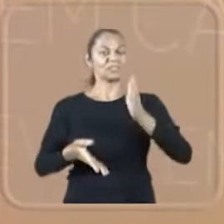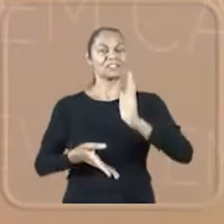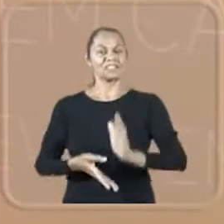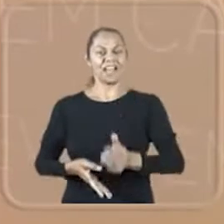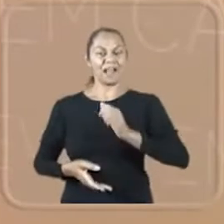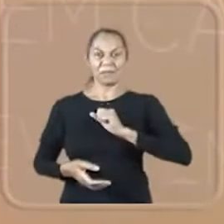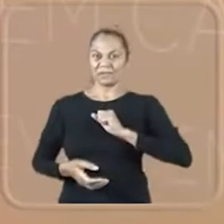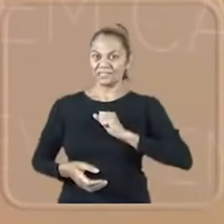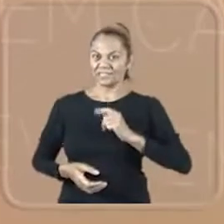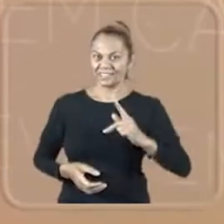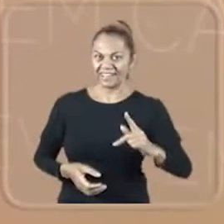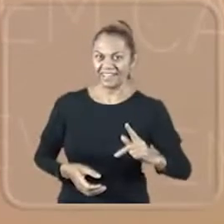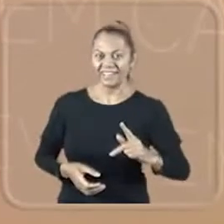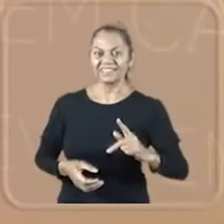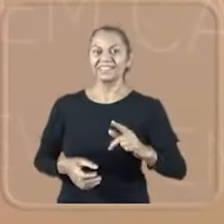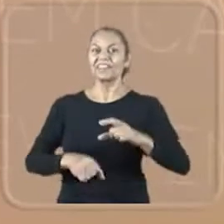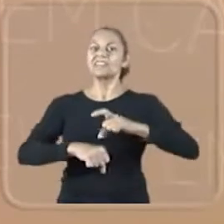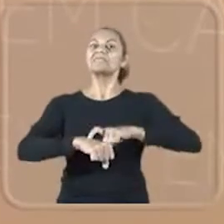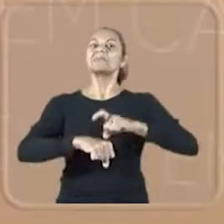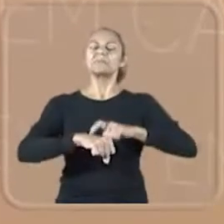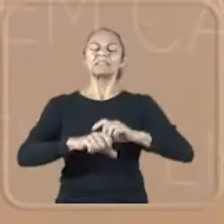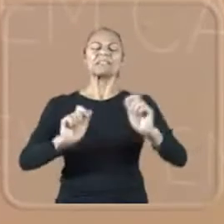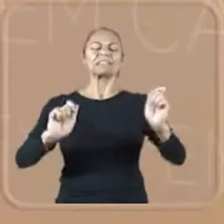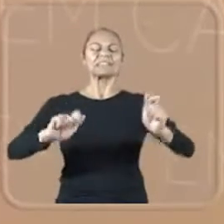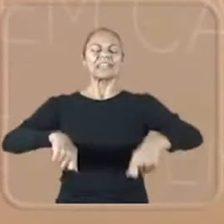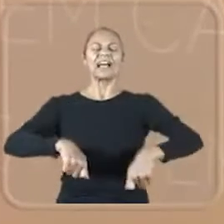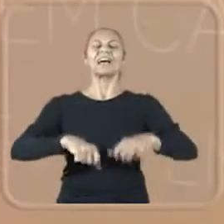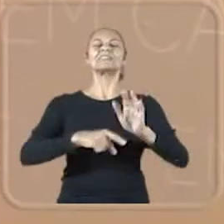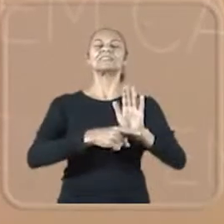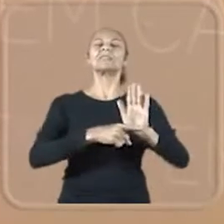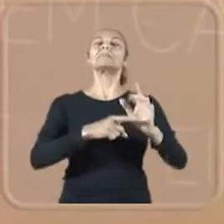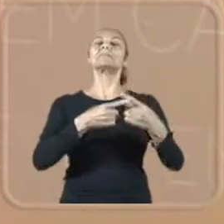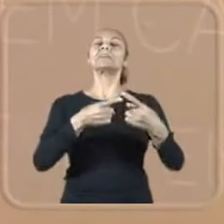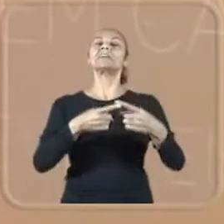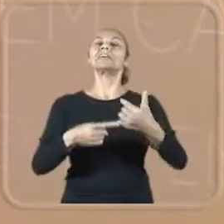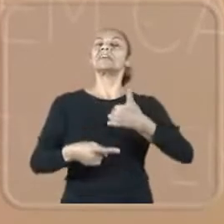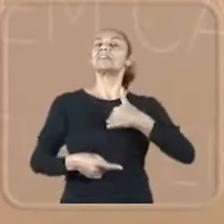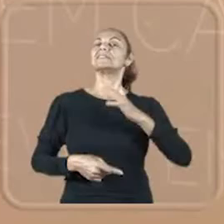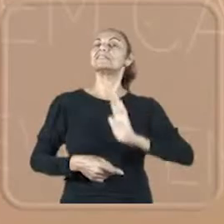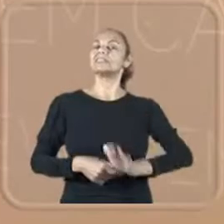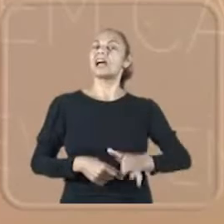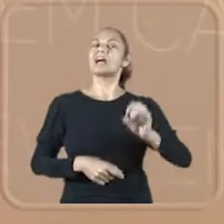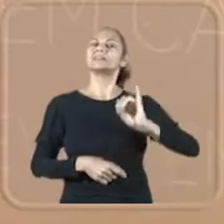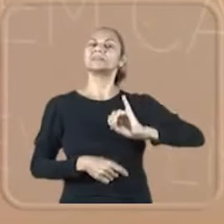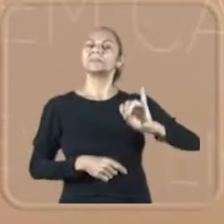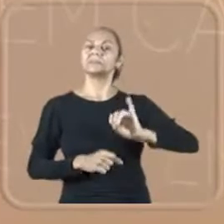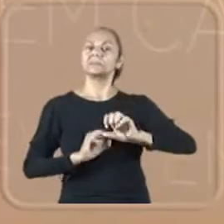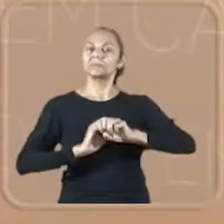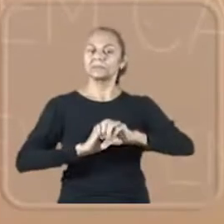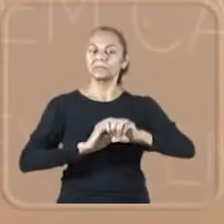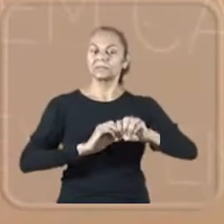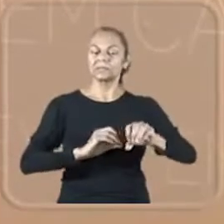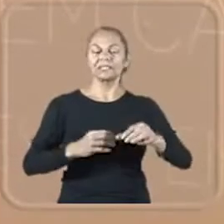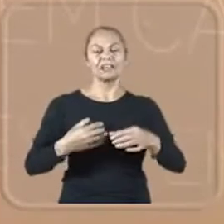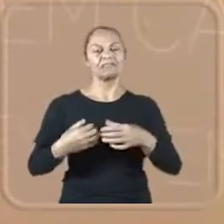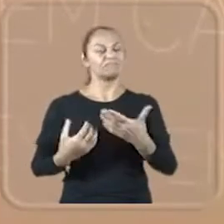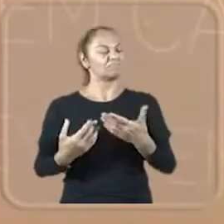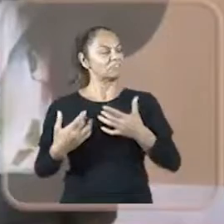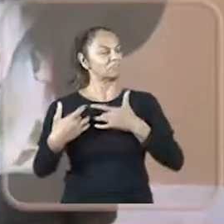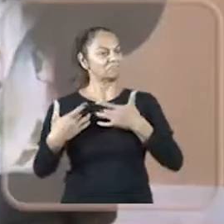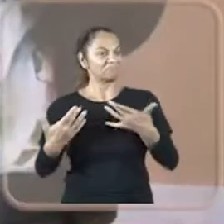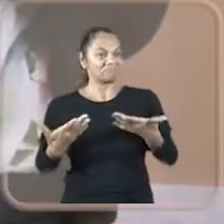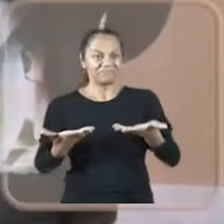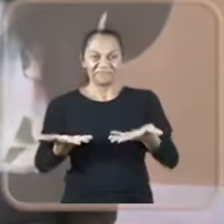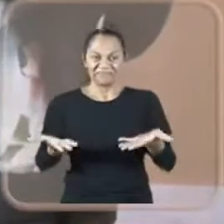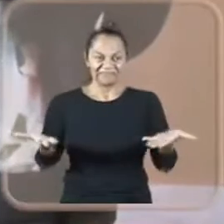aposentadoria. Neste momento, eu posso até ajudar mais vocês, porque sou instrutora, me coloco já à disposição de todos. Nós já queremos, né? Nós